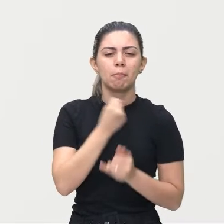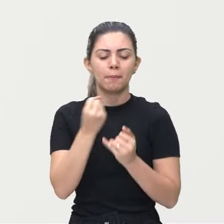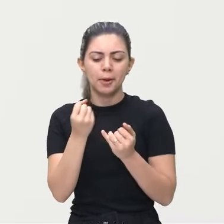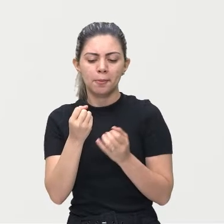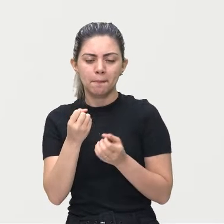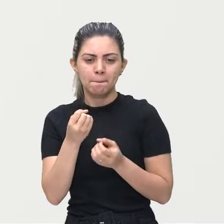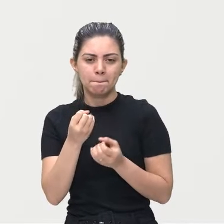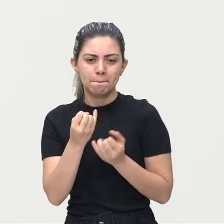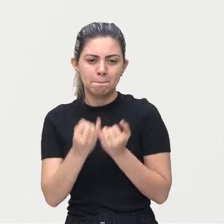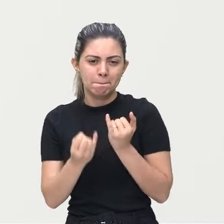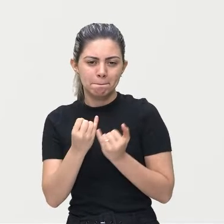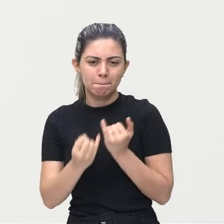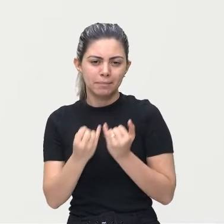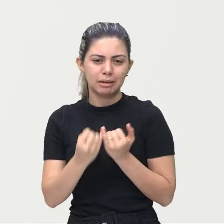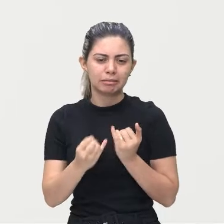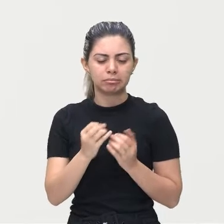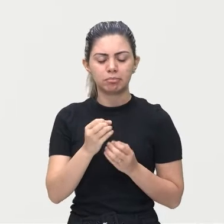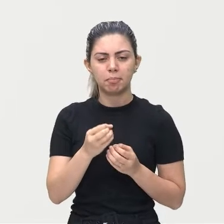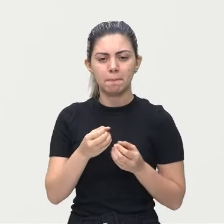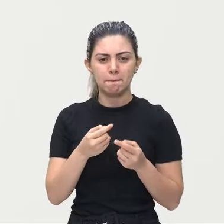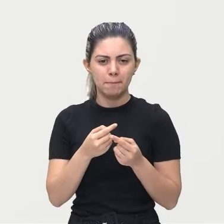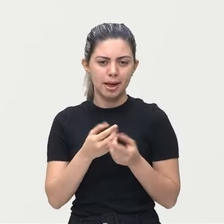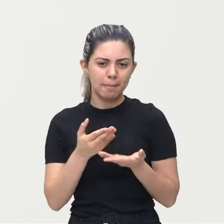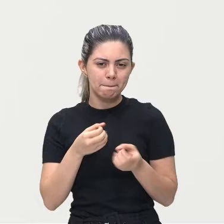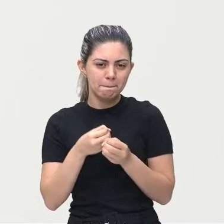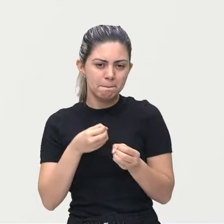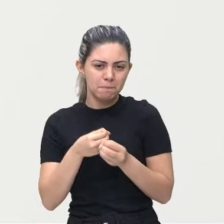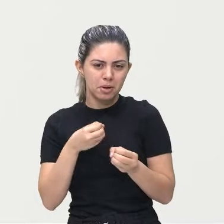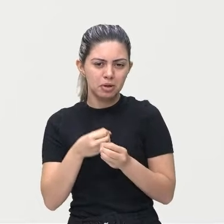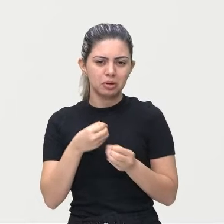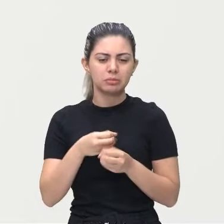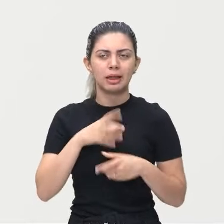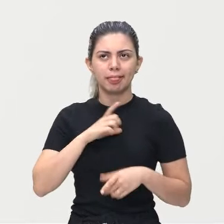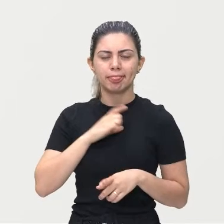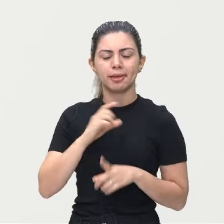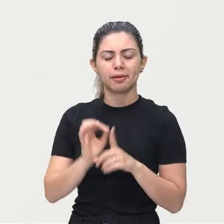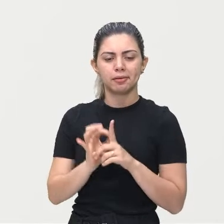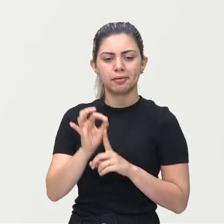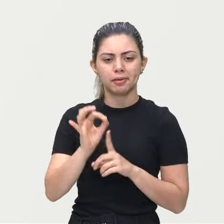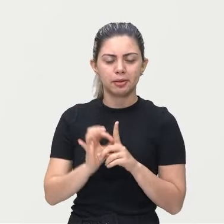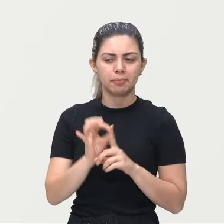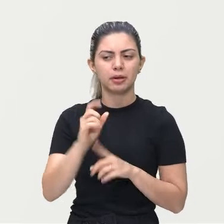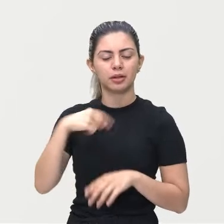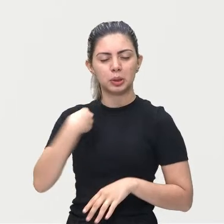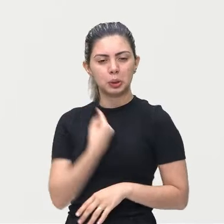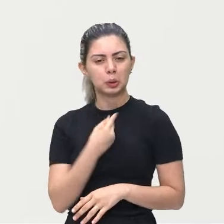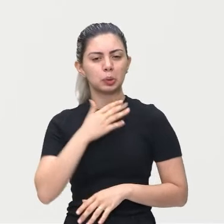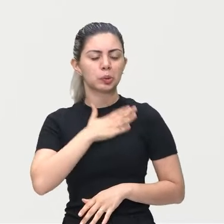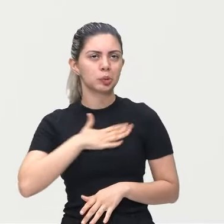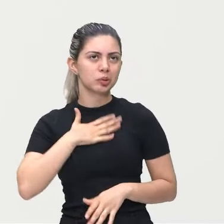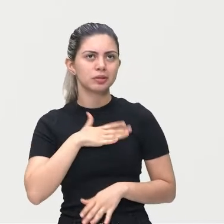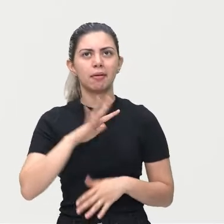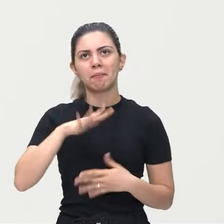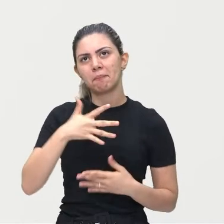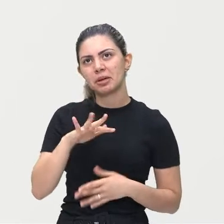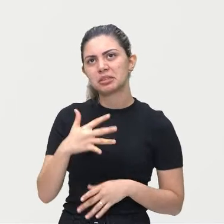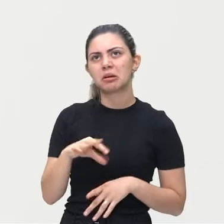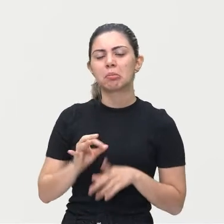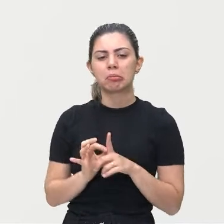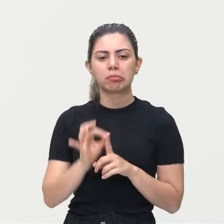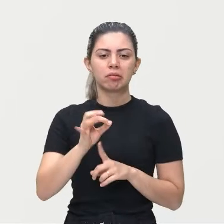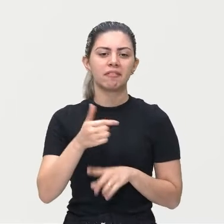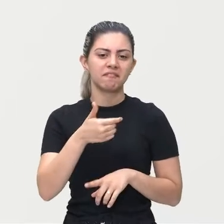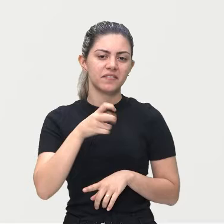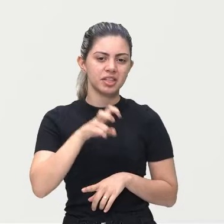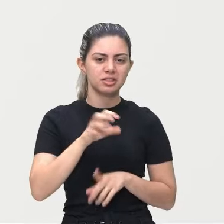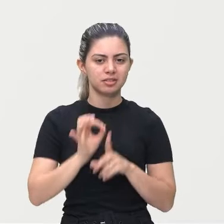muito baixo em relação a temperaturas que nós gostamos, né, que é acima de